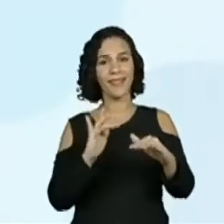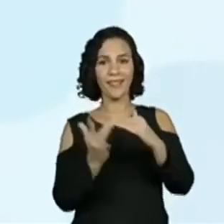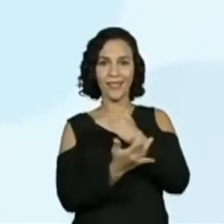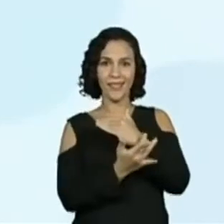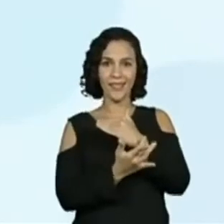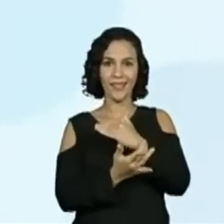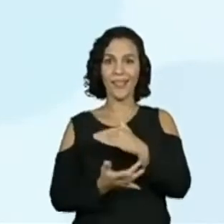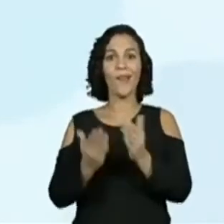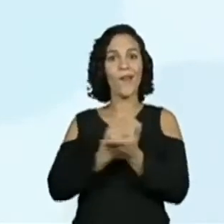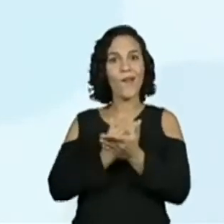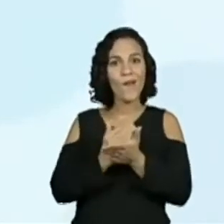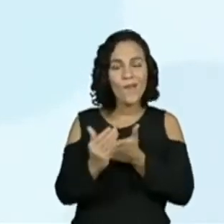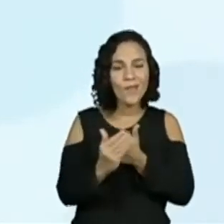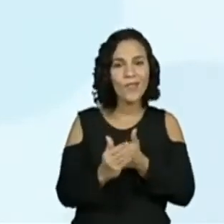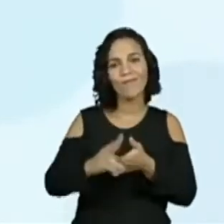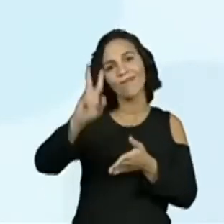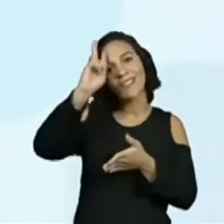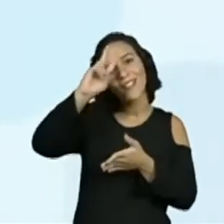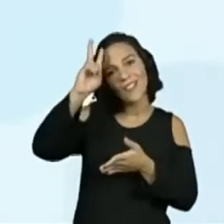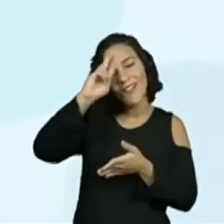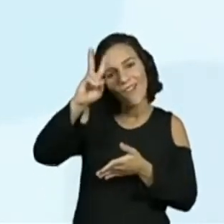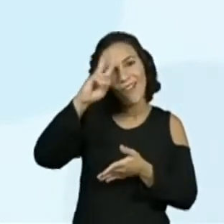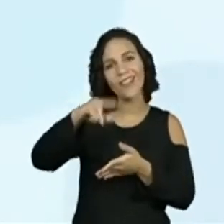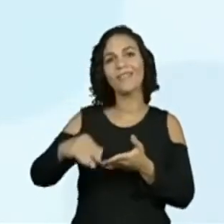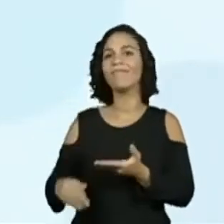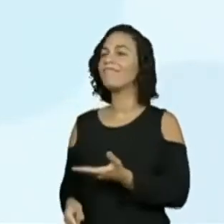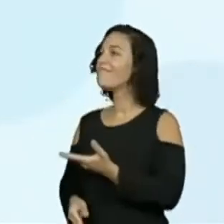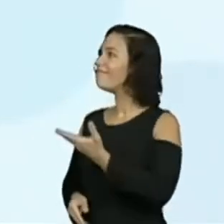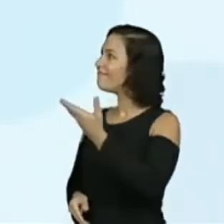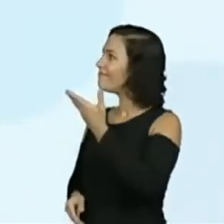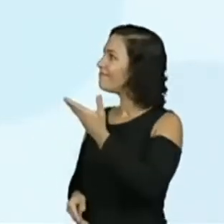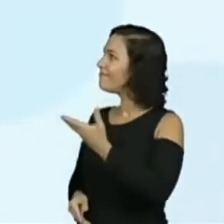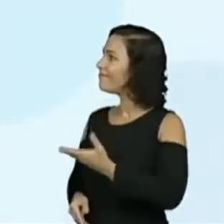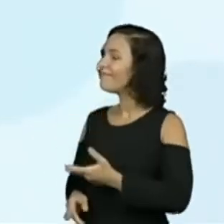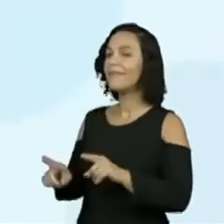começaram por foto e legenda. Eu amei. Tá aí as redes sociais minhas da professora Joyce.